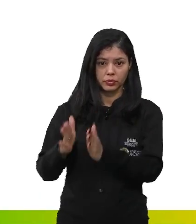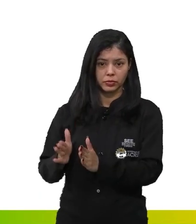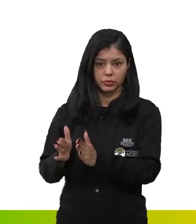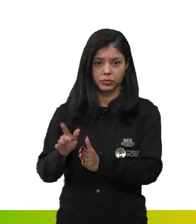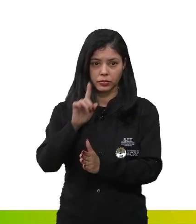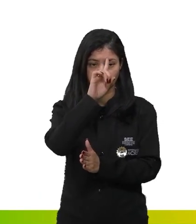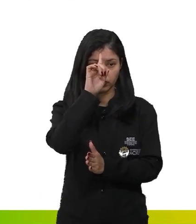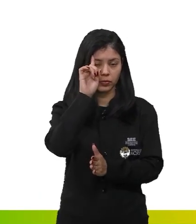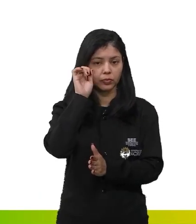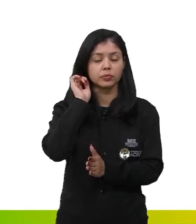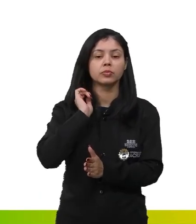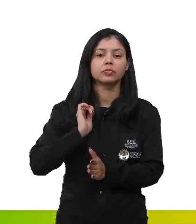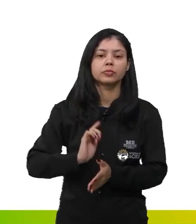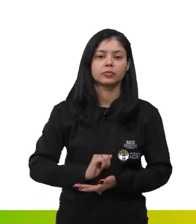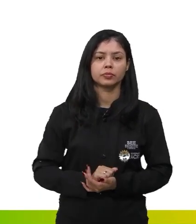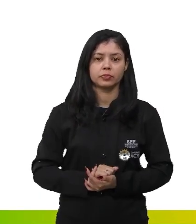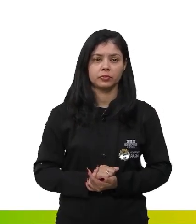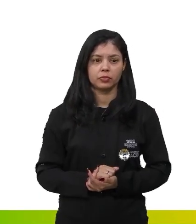então?